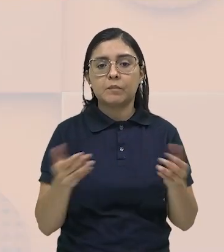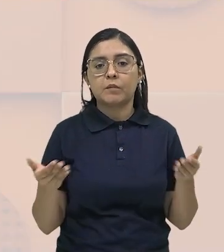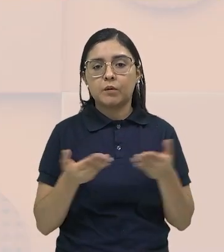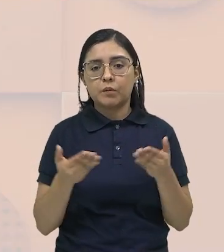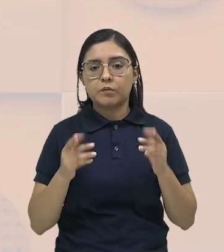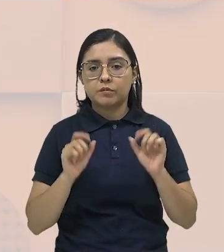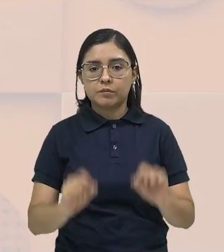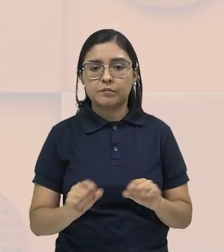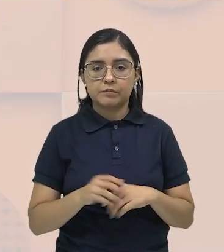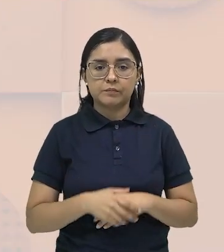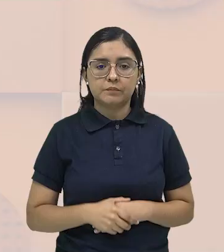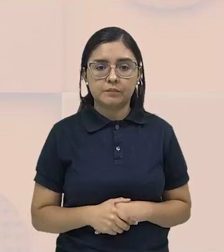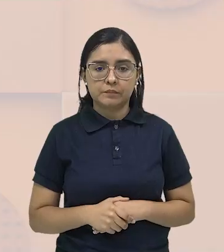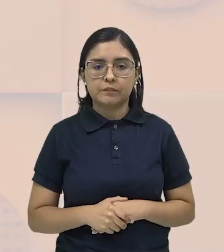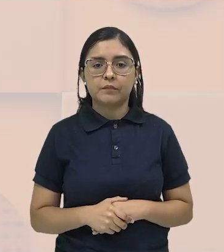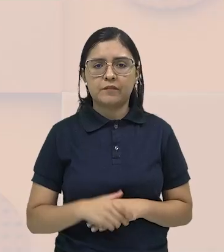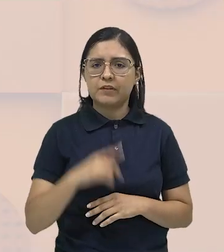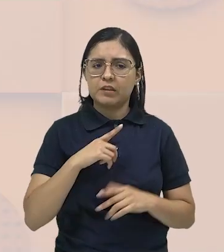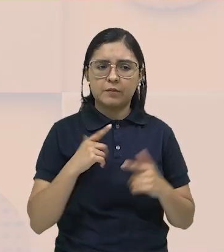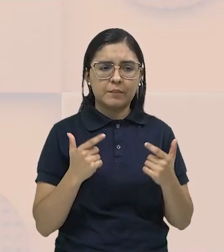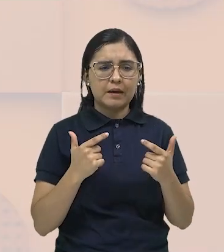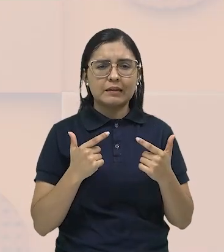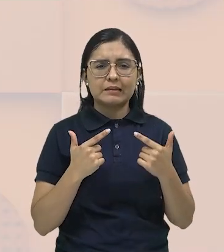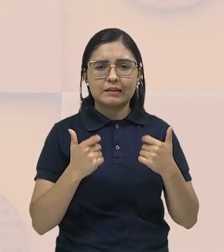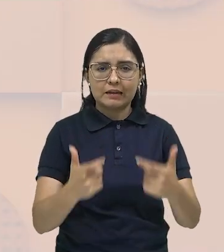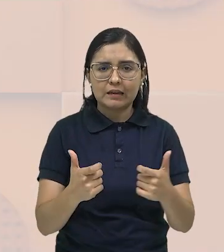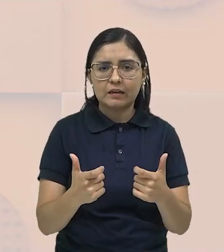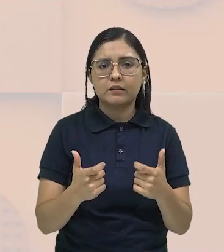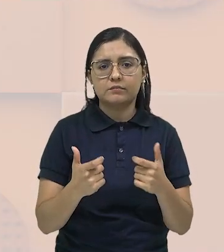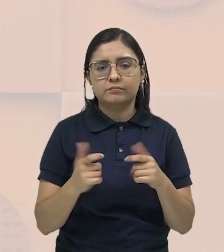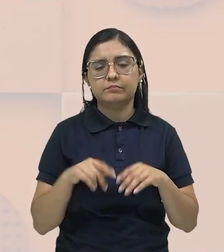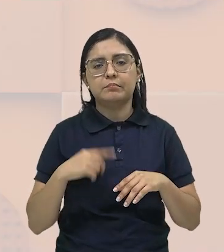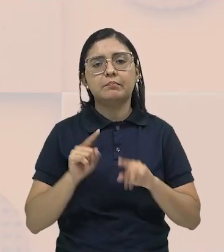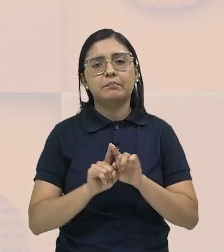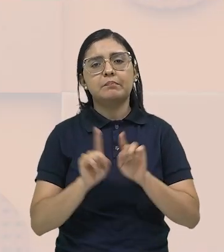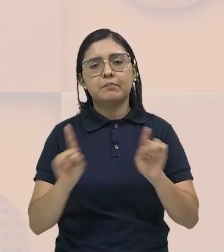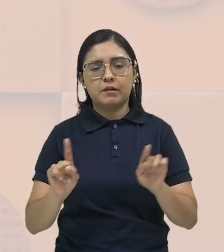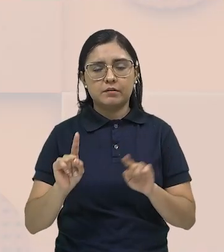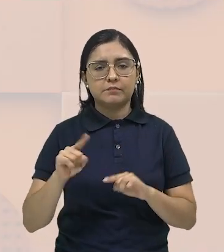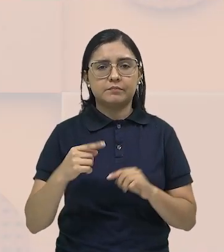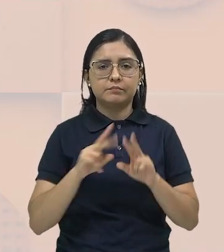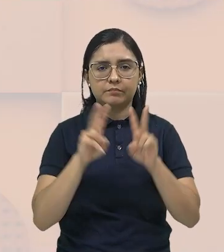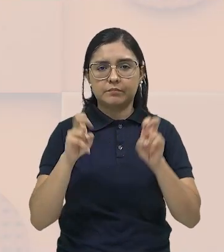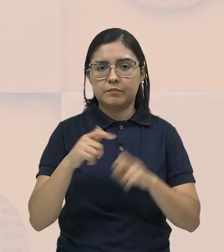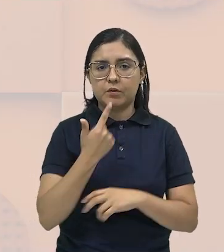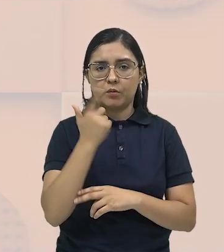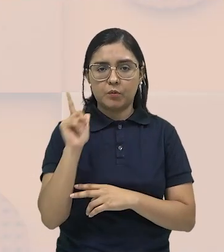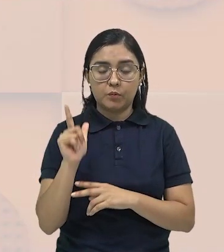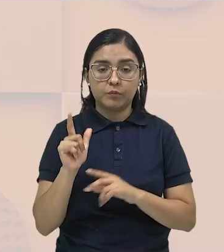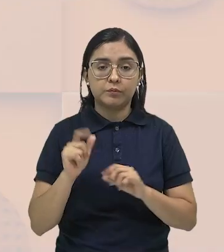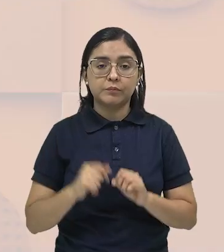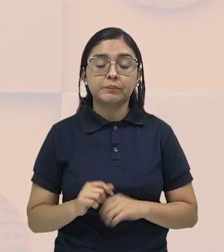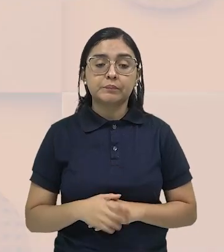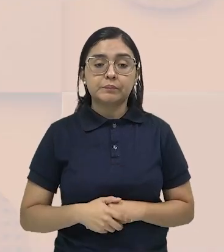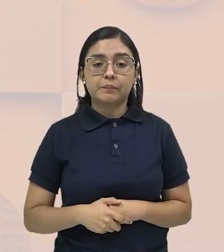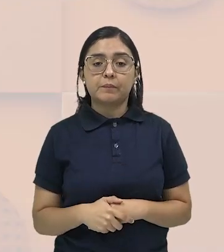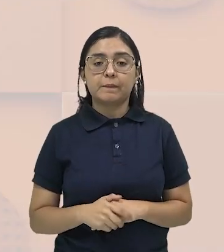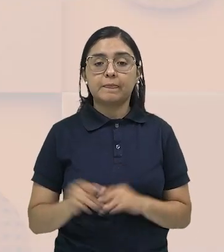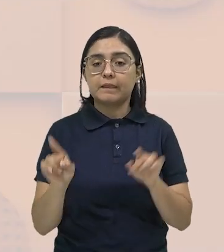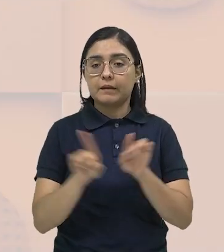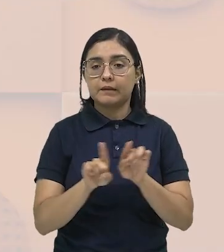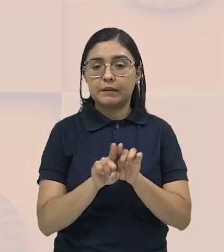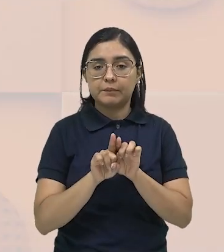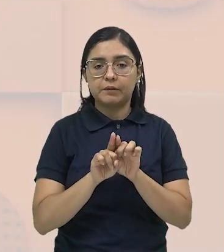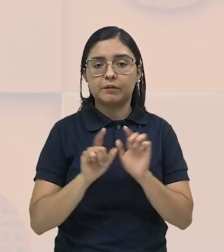gente entende por Uruguai. Vai haver uma guerra de independência, mas isso é um assunto para outra história, tá bem? Dando continuidade, eles